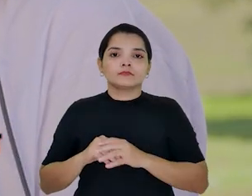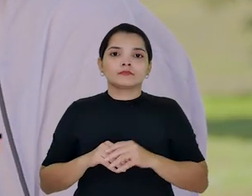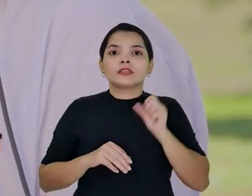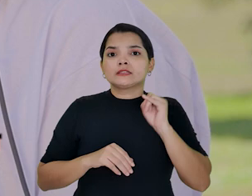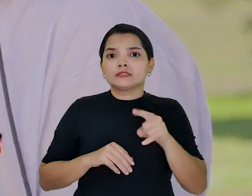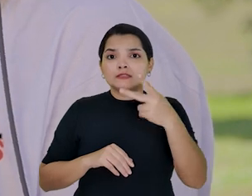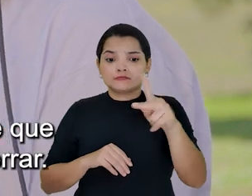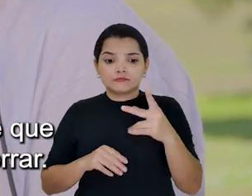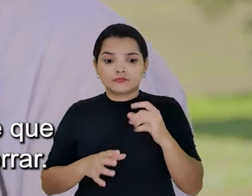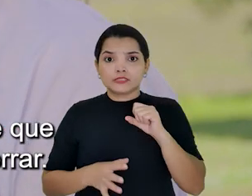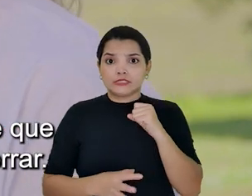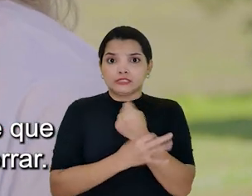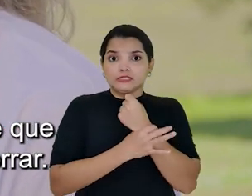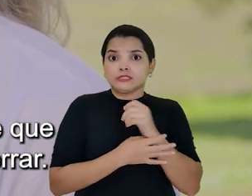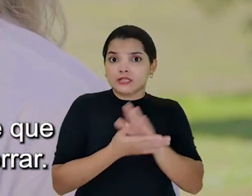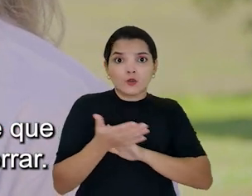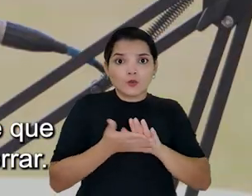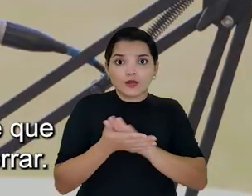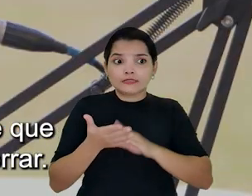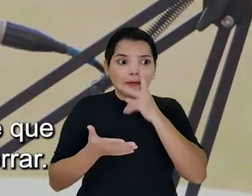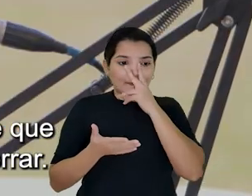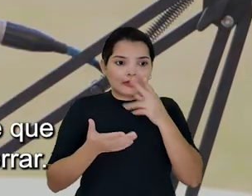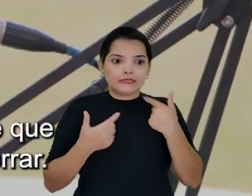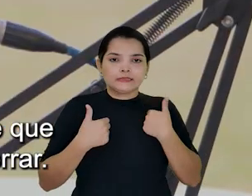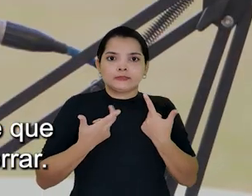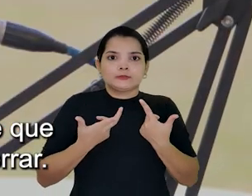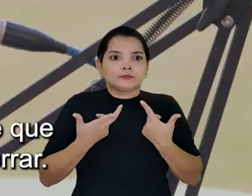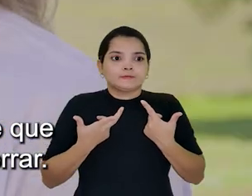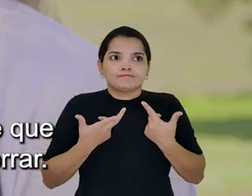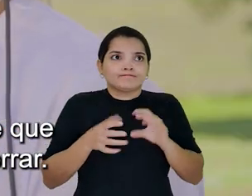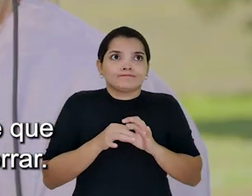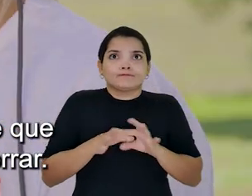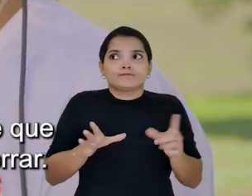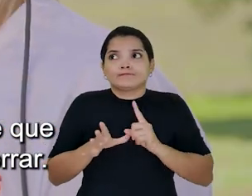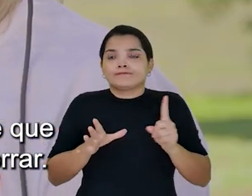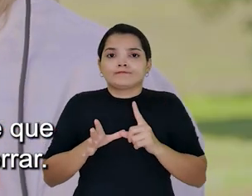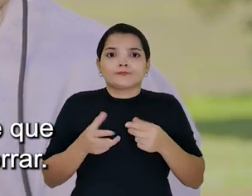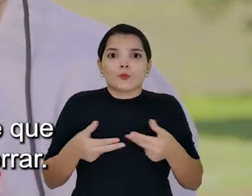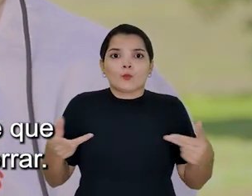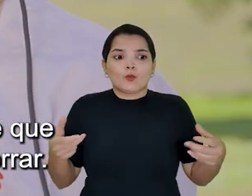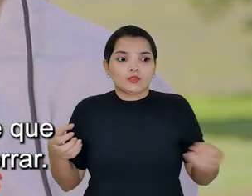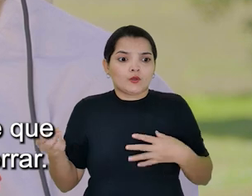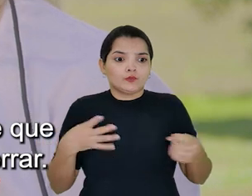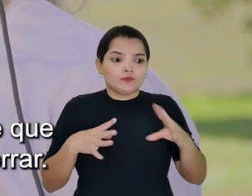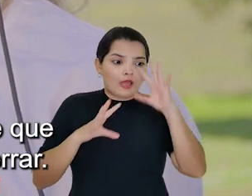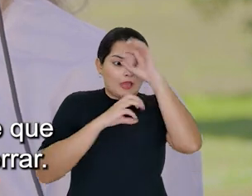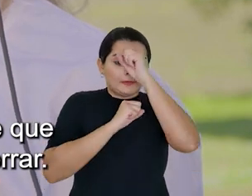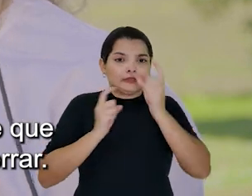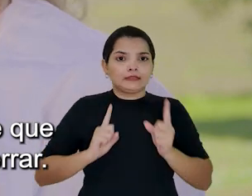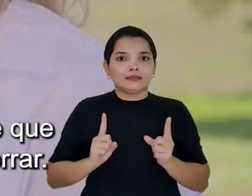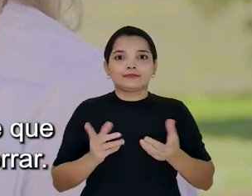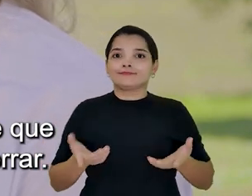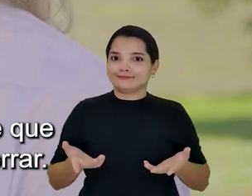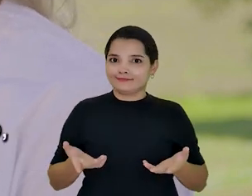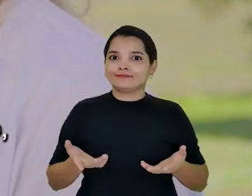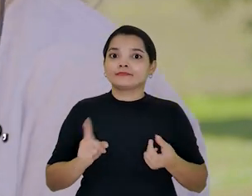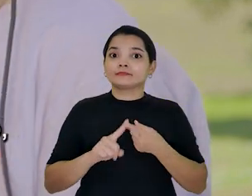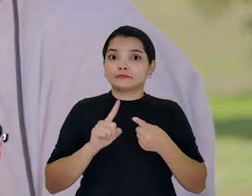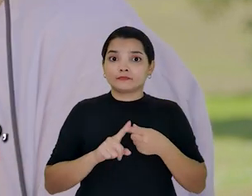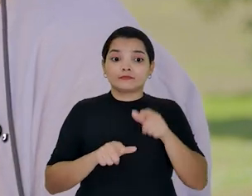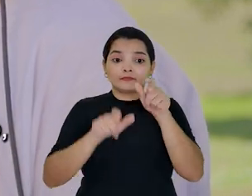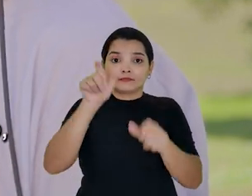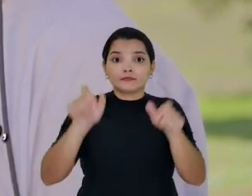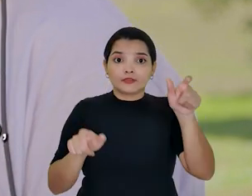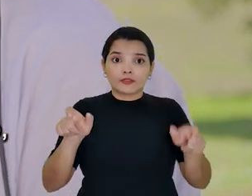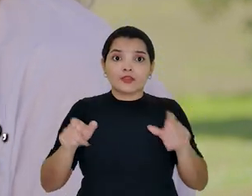segurança você não se permite Errar É verdade se você não sabe que você confia naquelas pessoas você não vai errar e